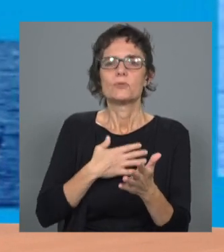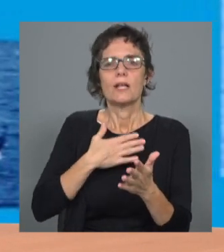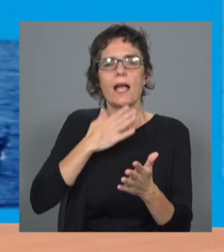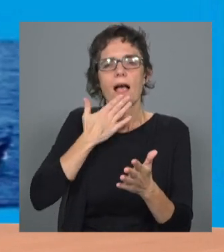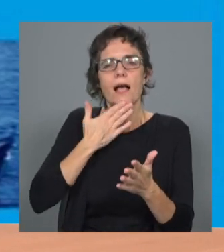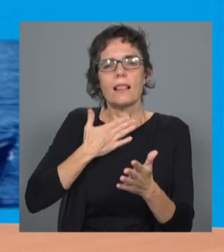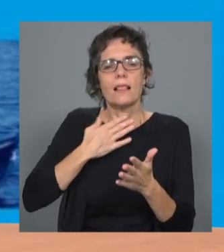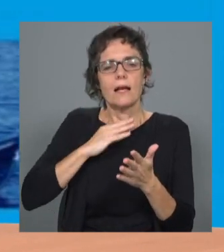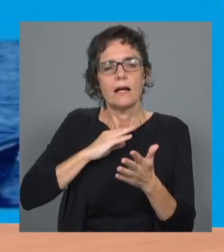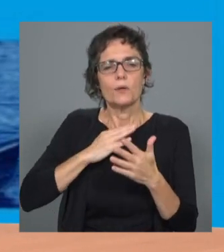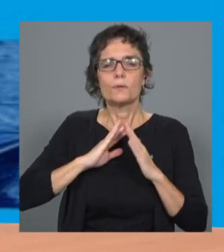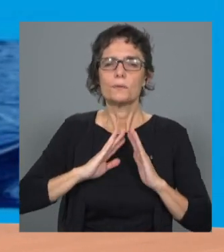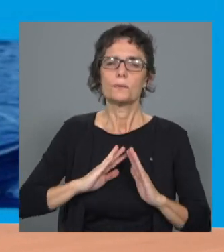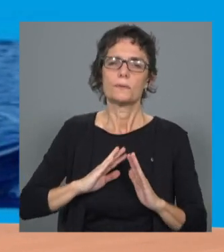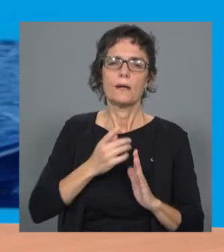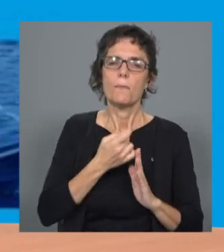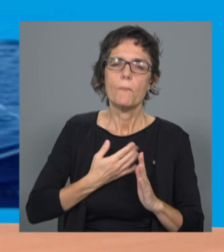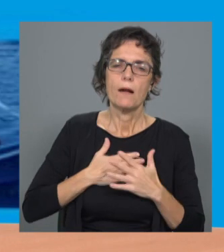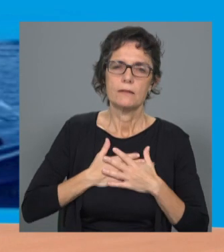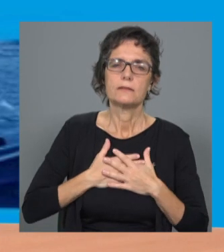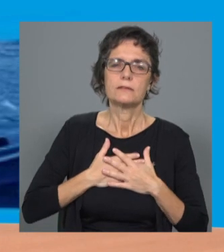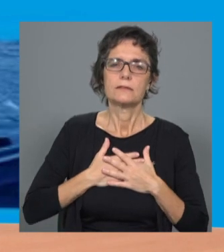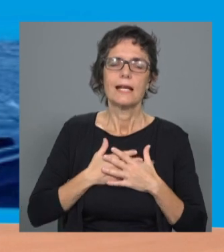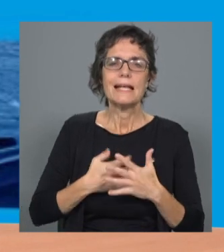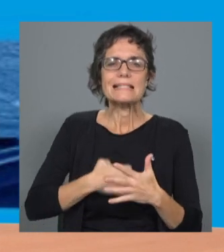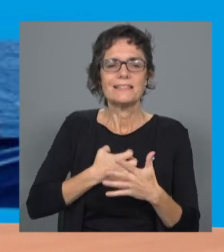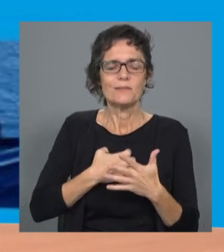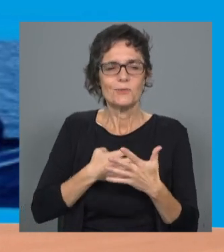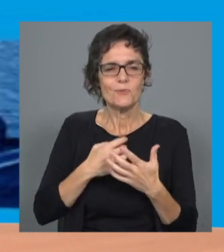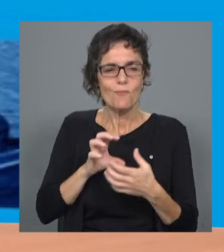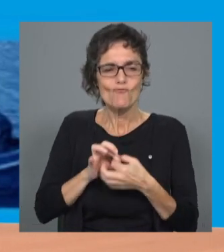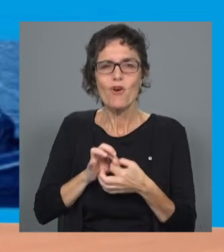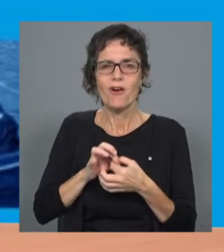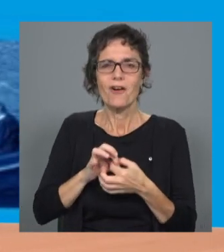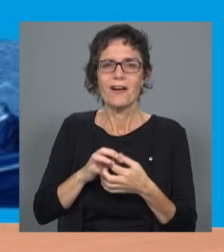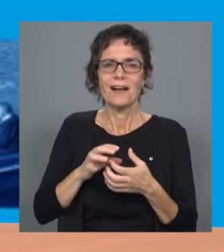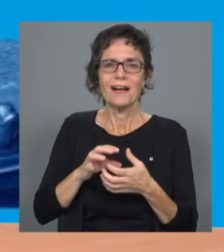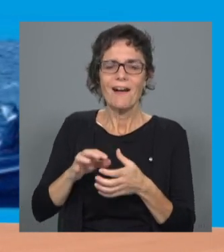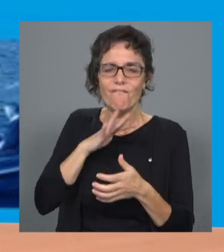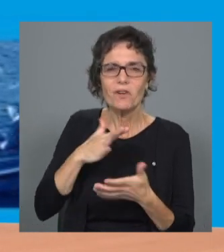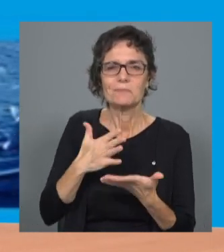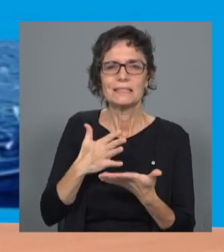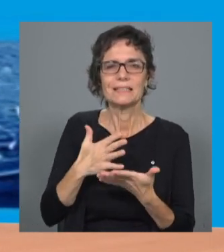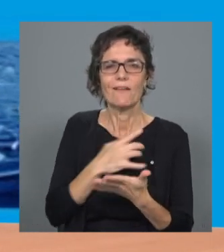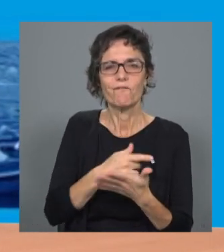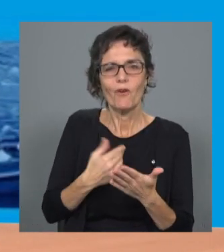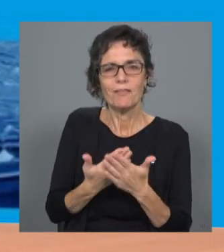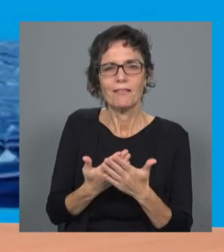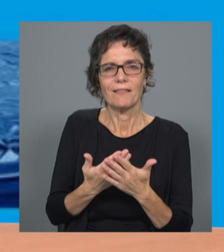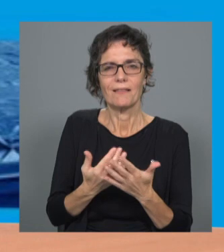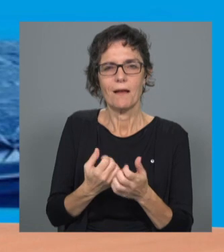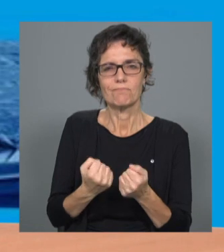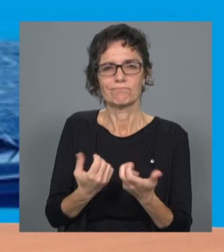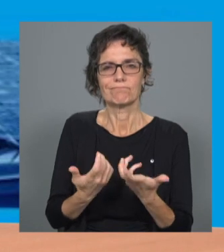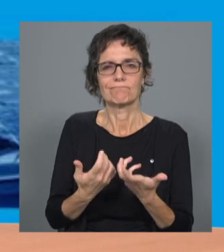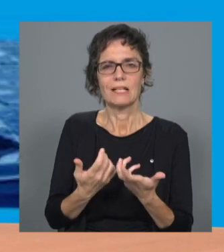importante, para nos dar algumas raízes também, e também nos ajudar naquilo que é esta nova etapa da nossa